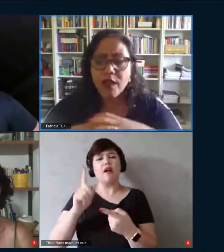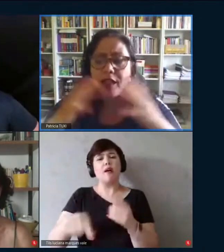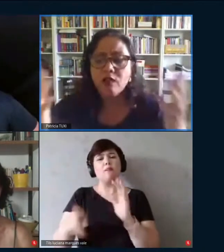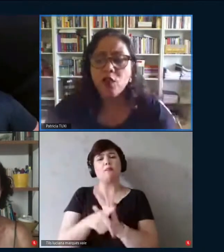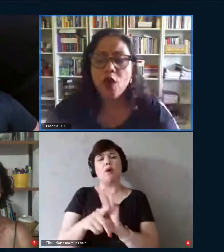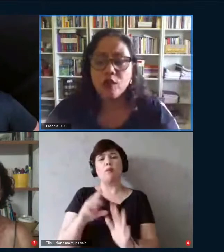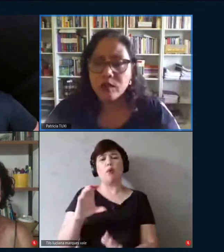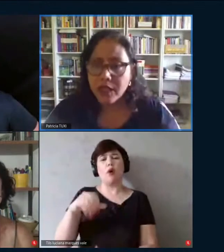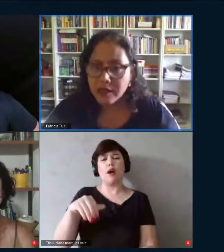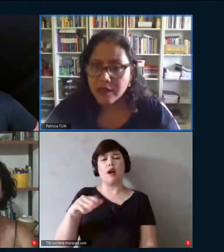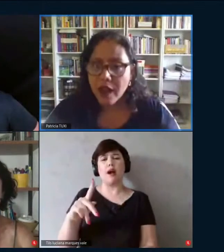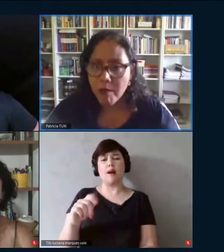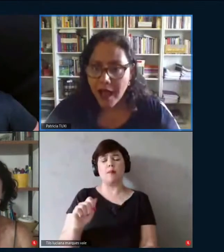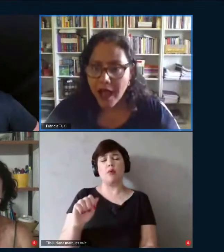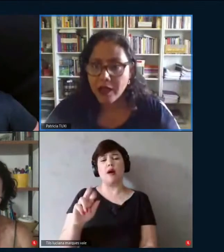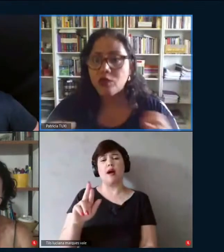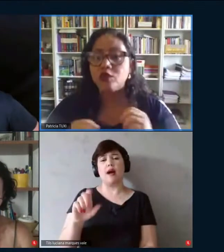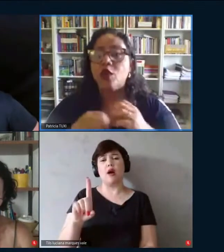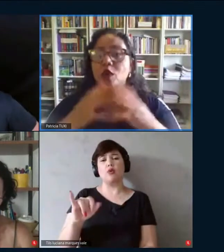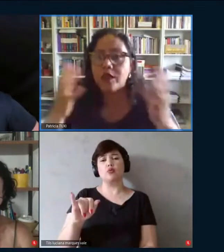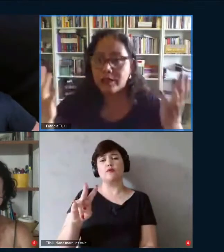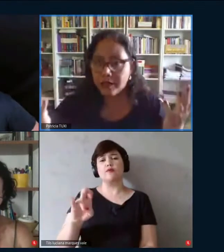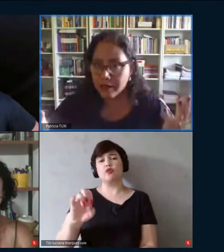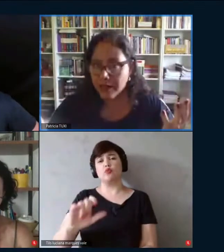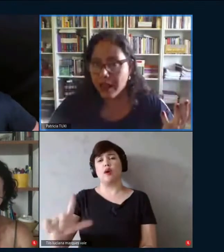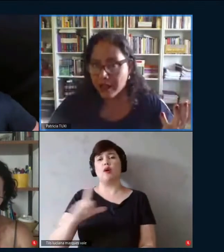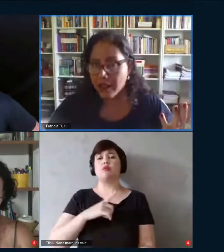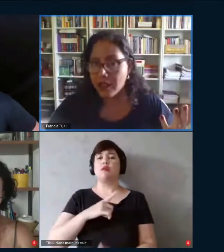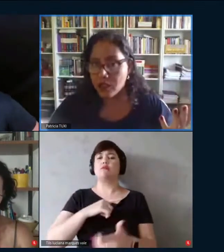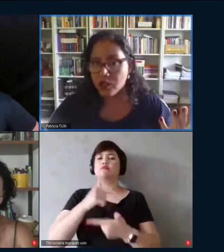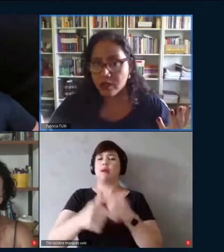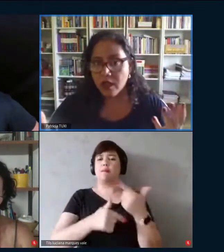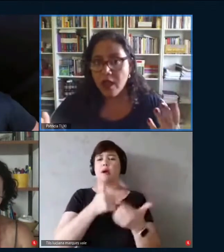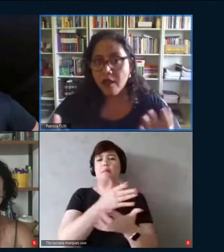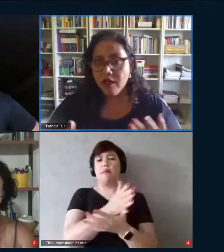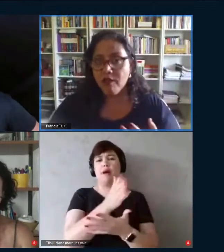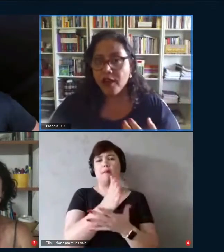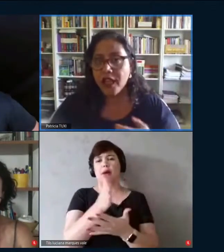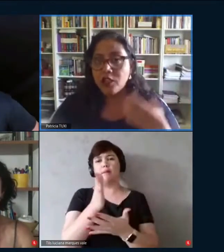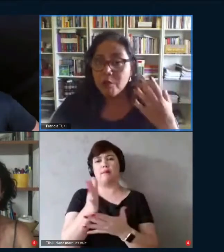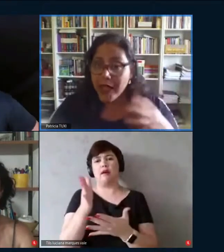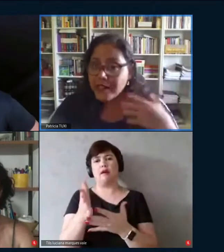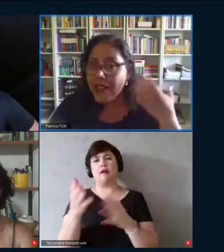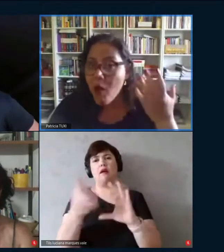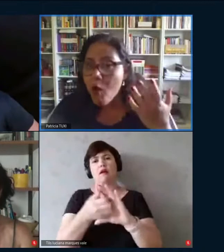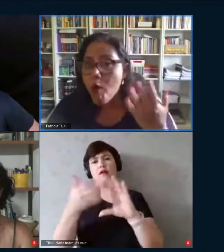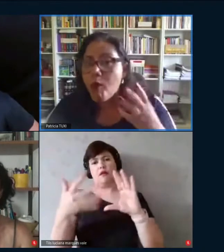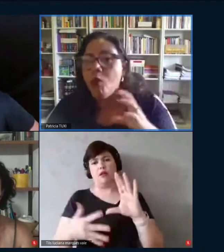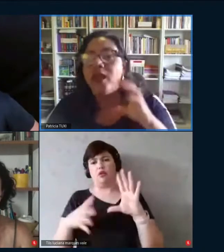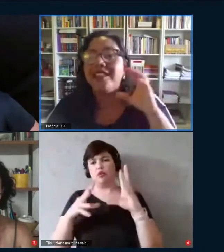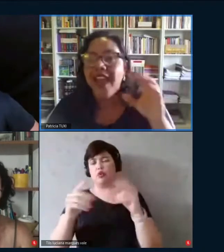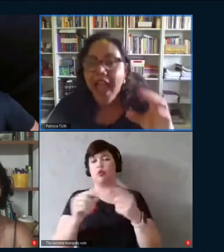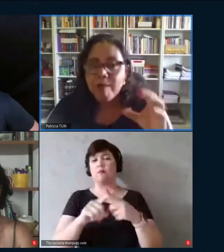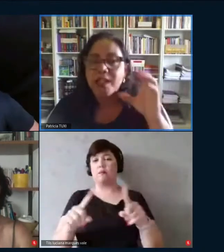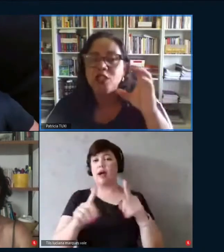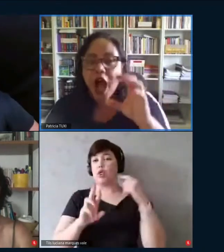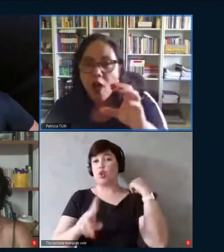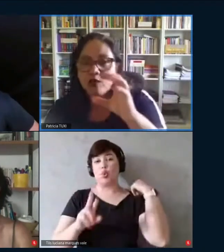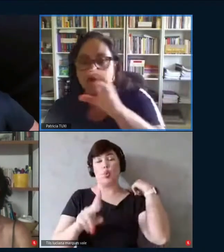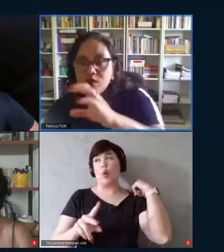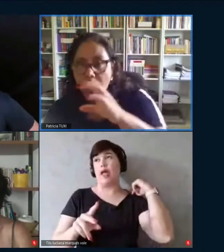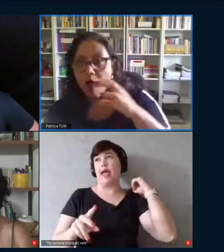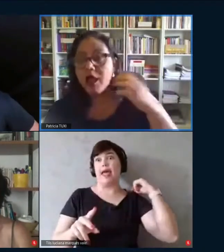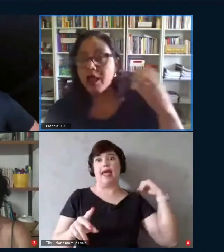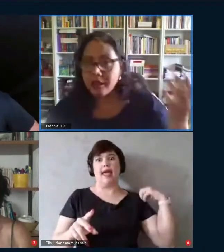muito amplo e tem todos esses trabalhos, todas essas características, na frente, mas não como um